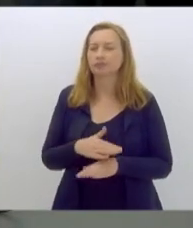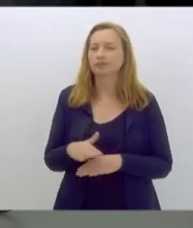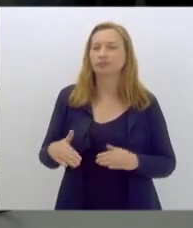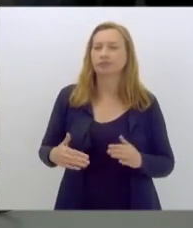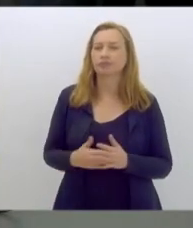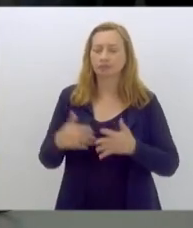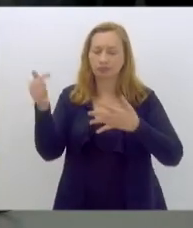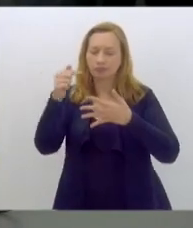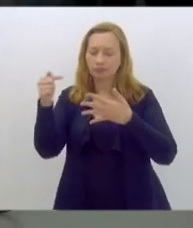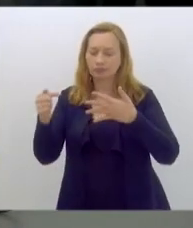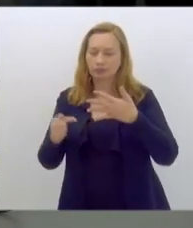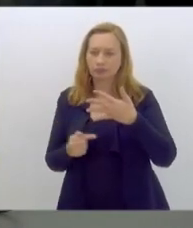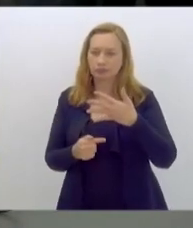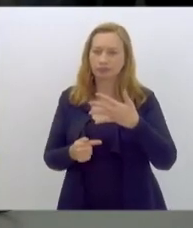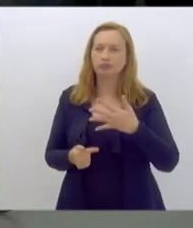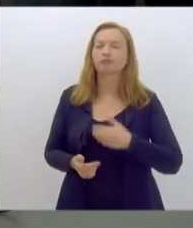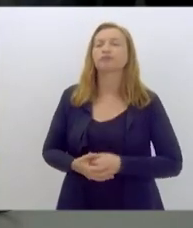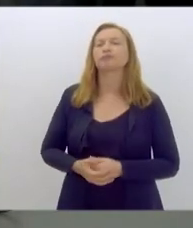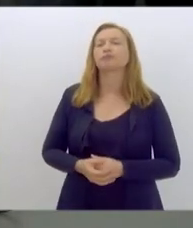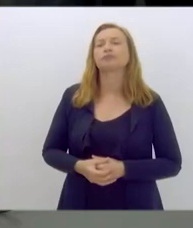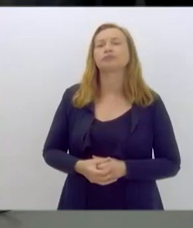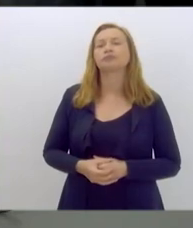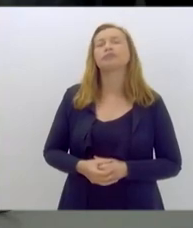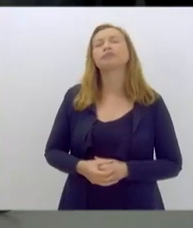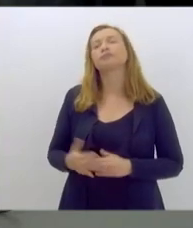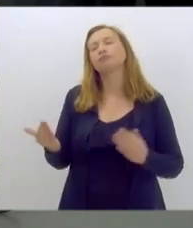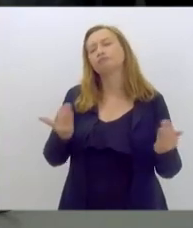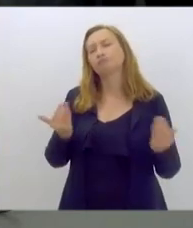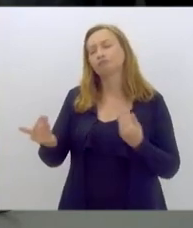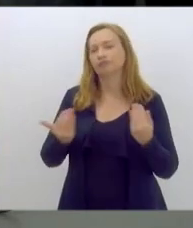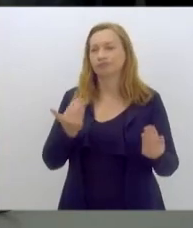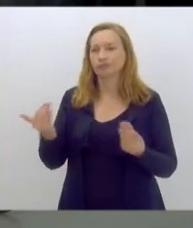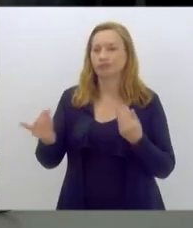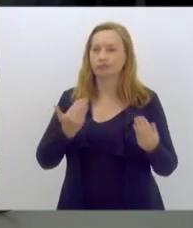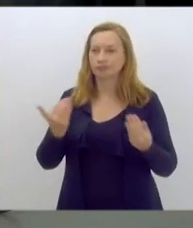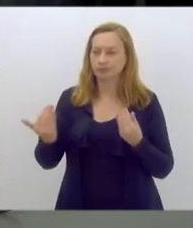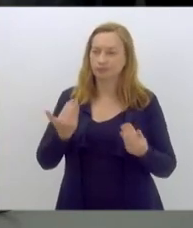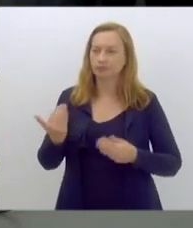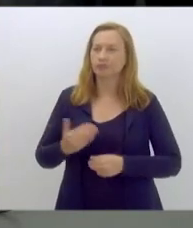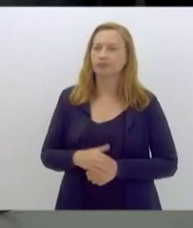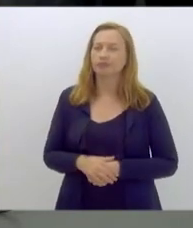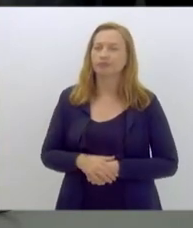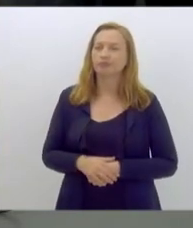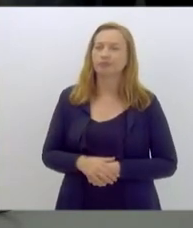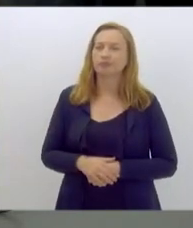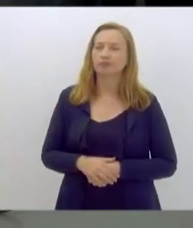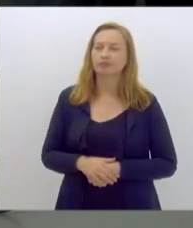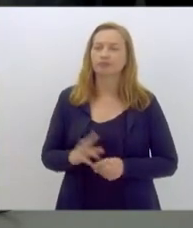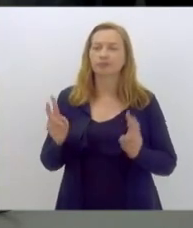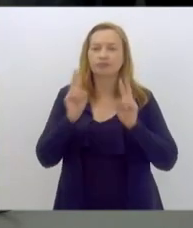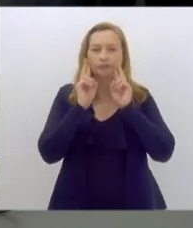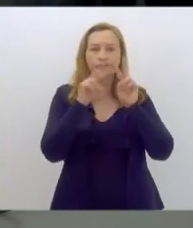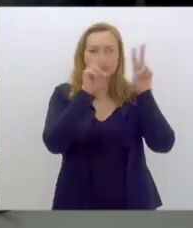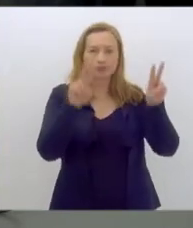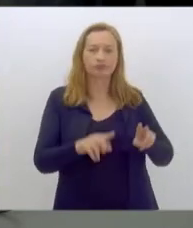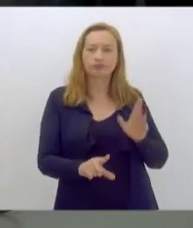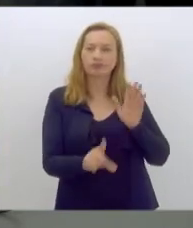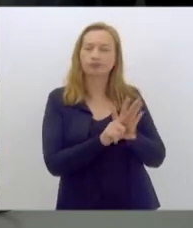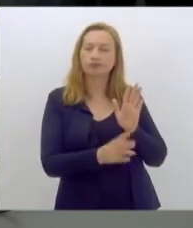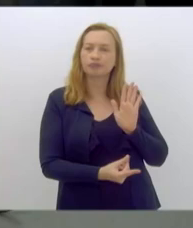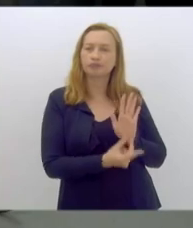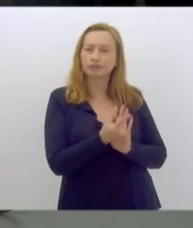esses aspectos se nós temos uma comparação ao que temos tanto do ponto de vista da Loa